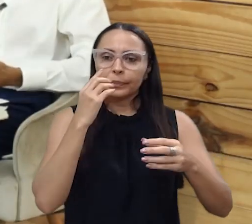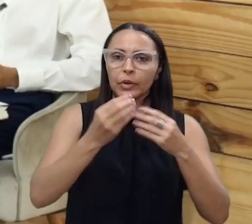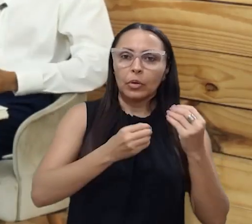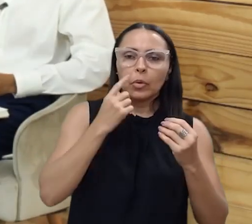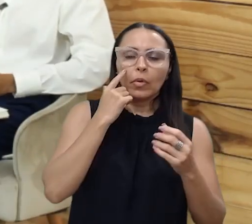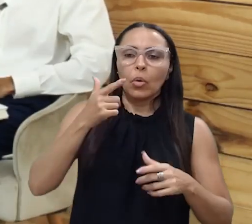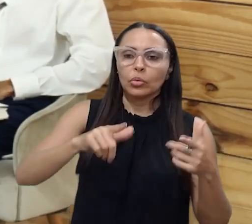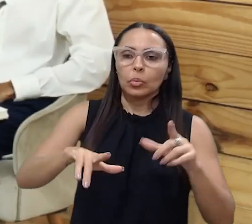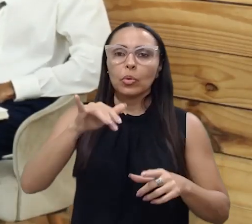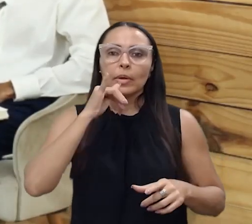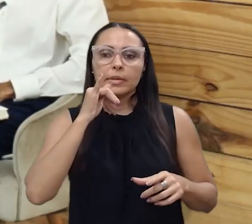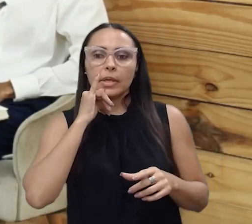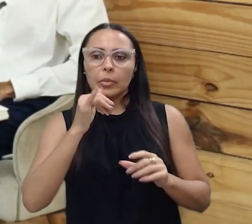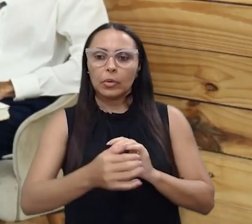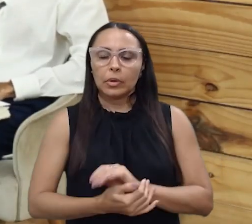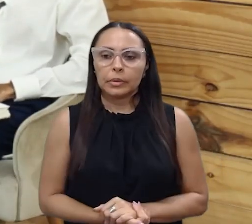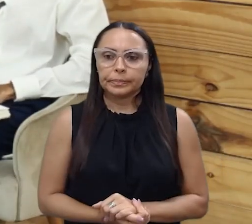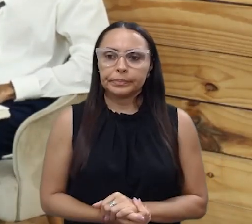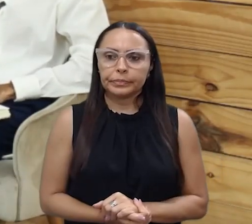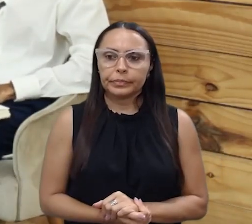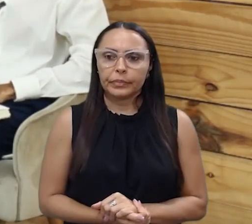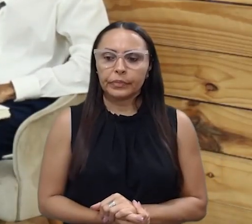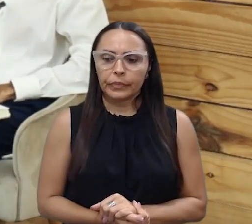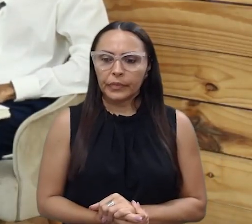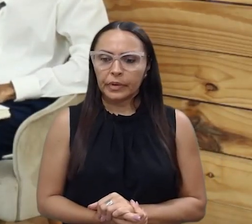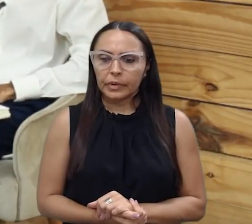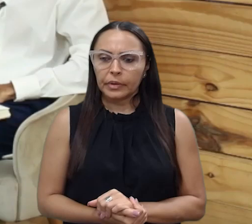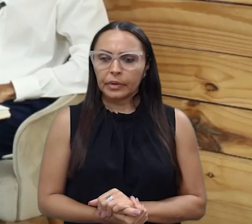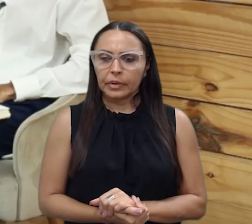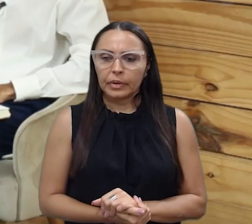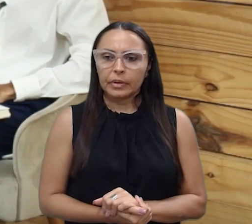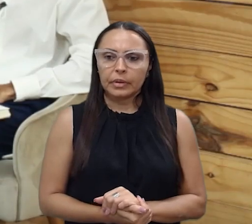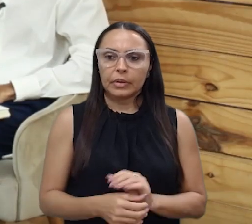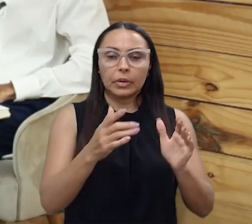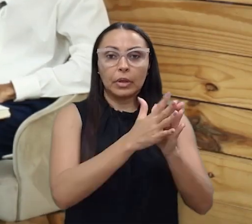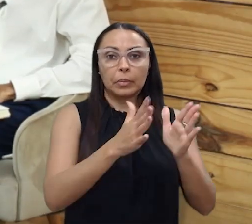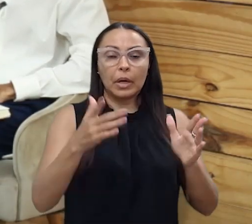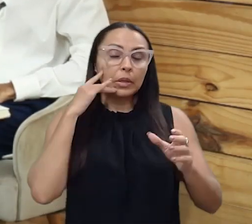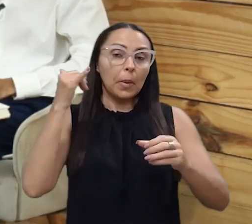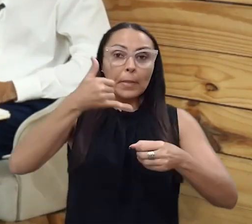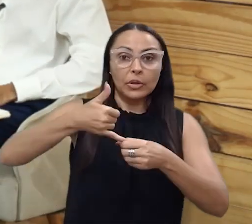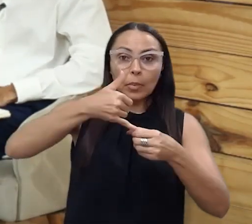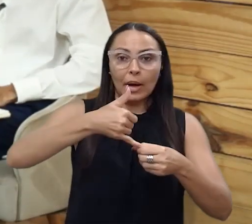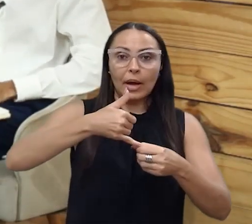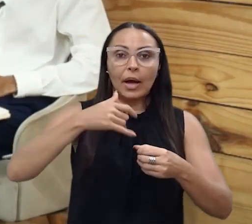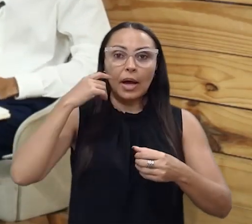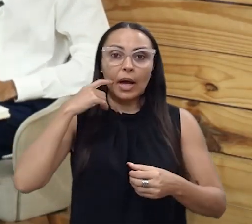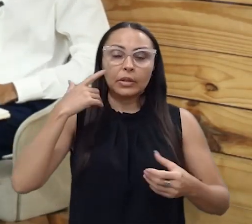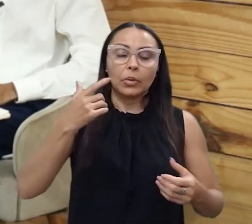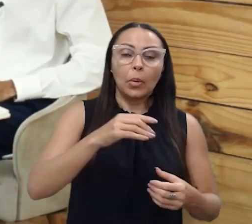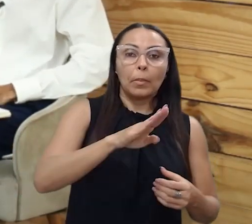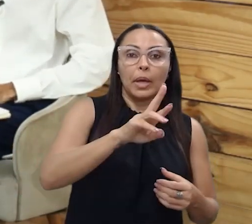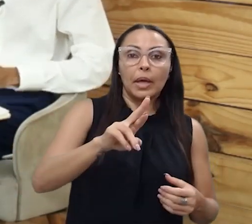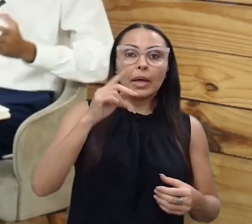muitos outros símbolos. Por exemplo, a logo do posto da Petrobras, do posto BR,